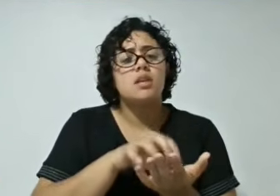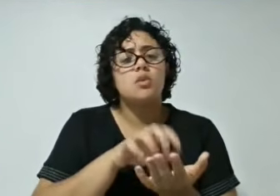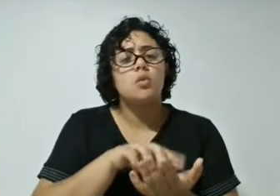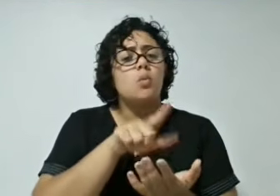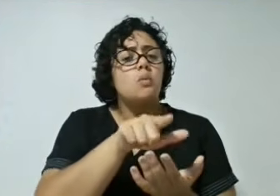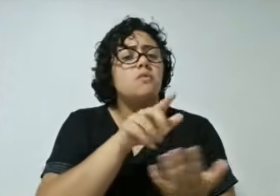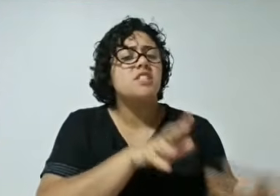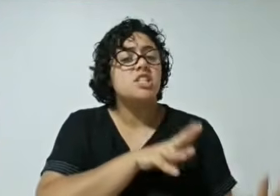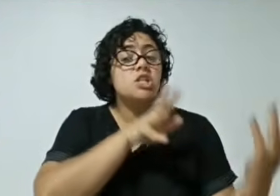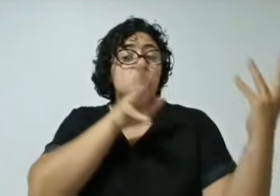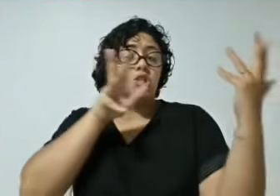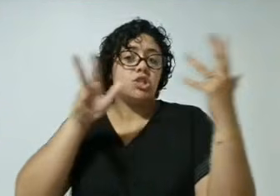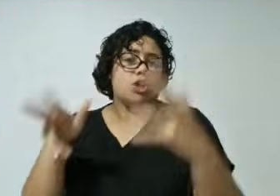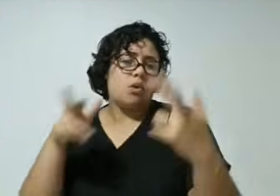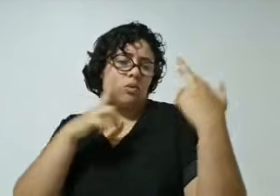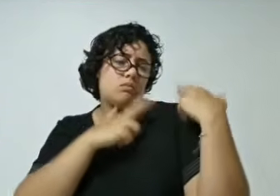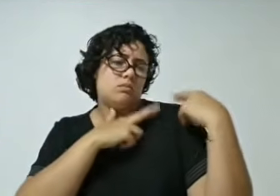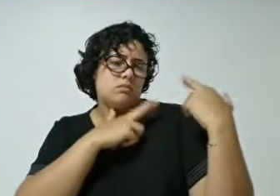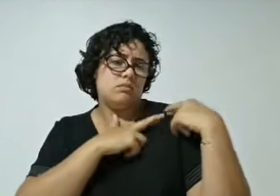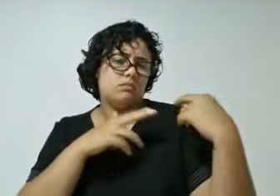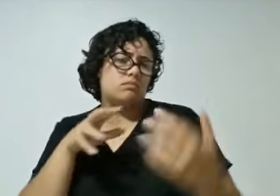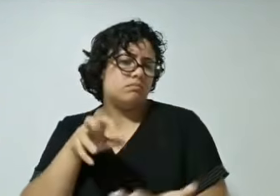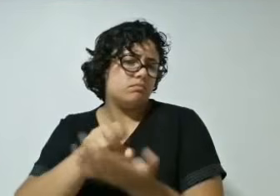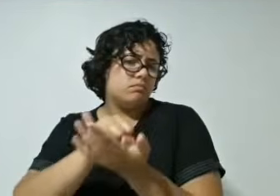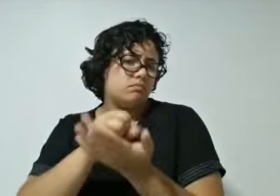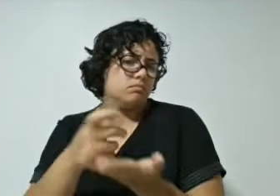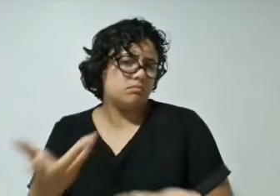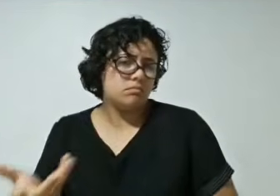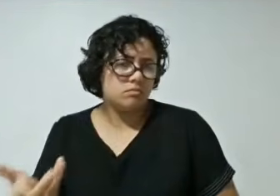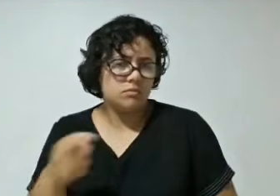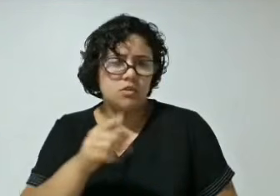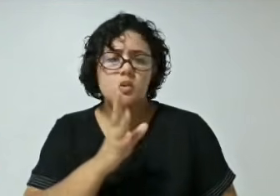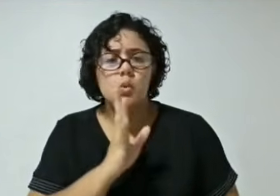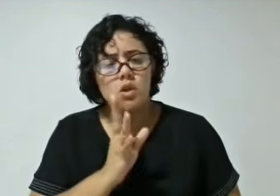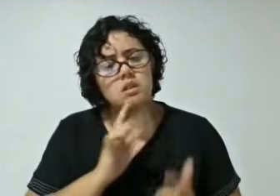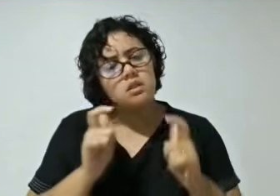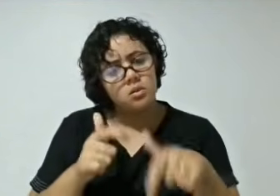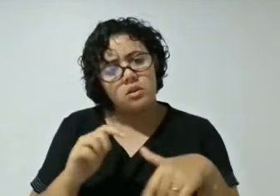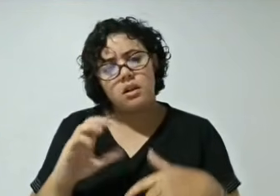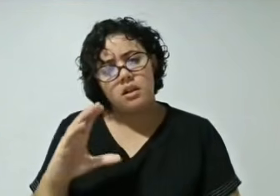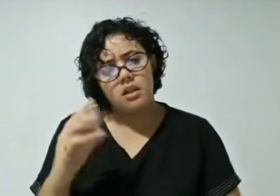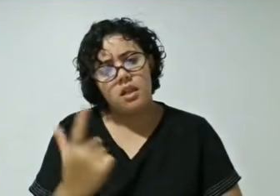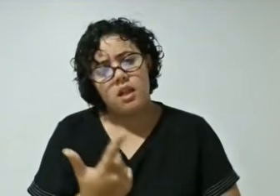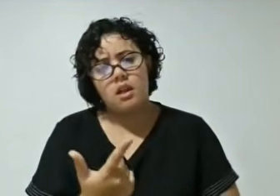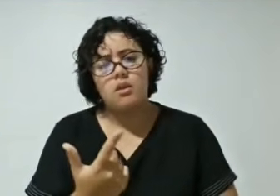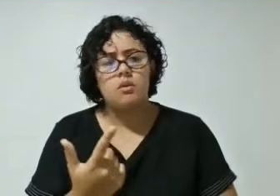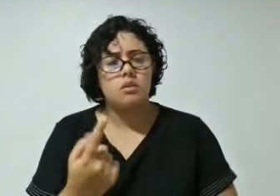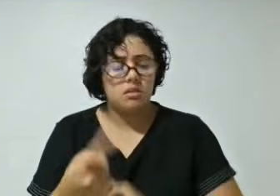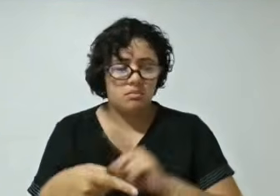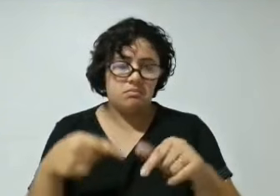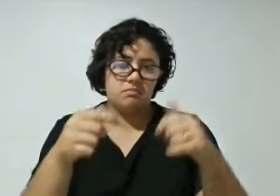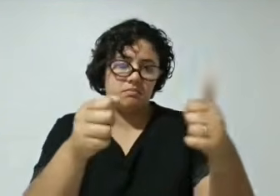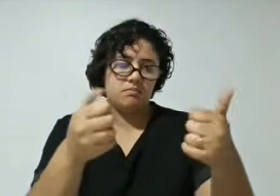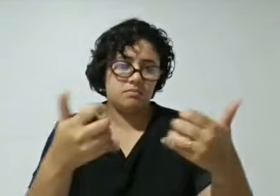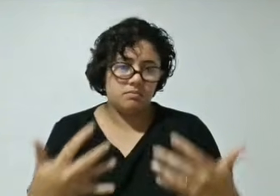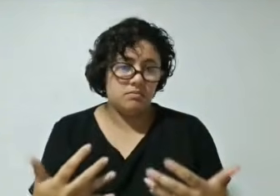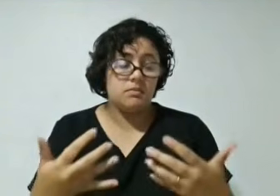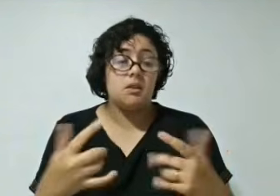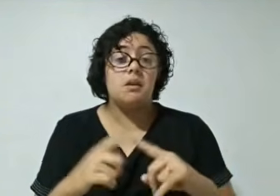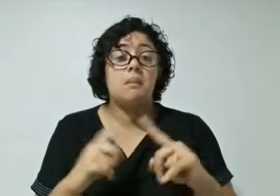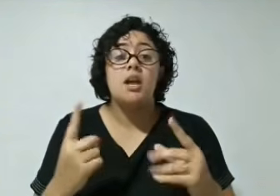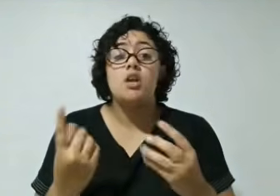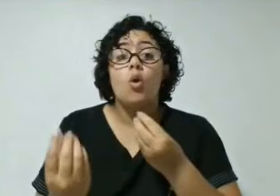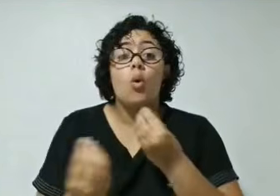cargo na FMC? Você já conhecia, evidentemente, né, depois desse relato seu, né? Mas como